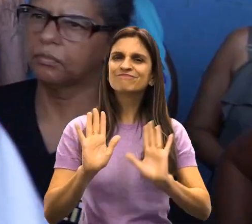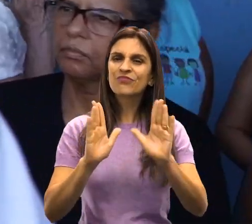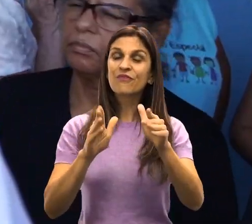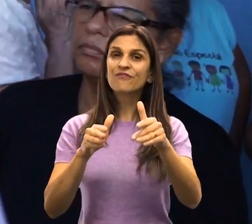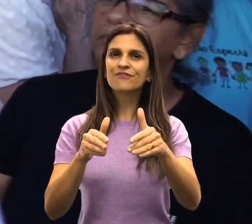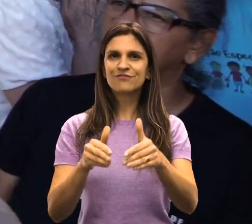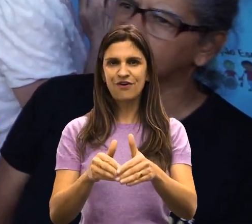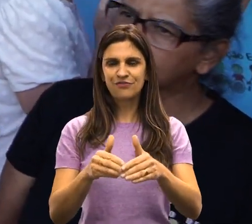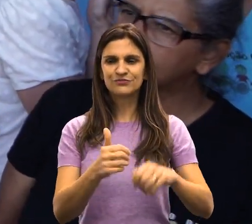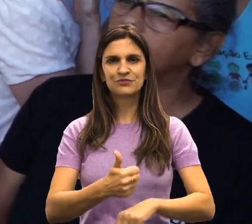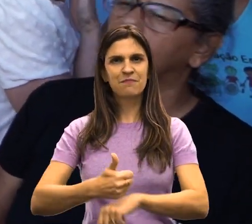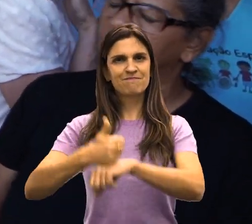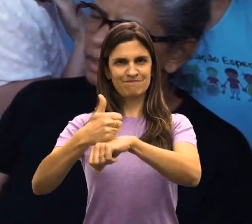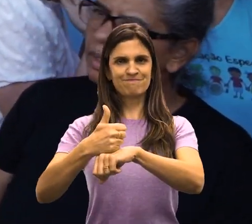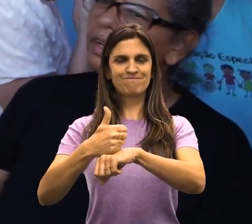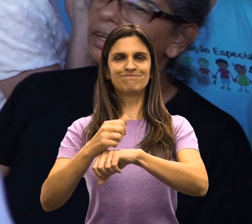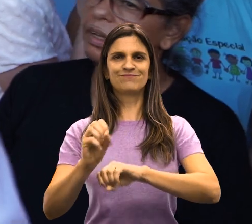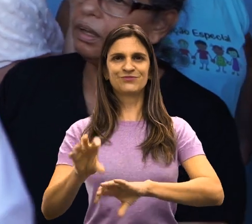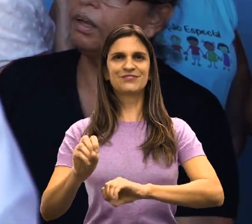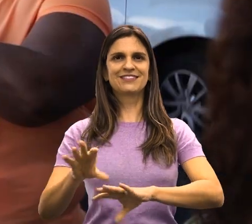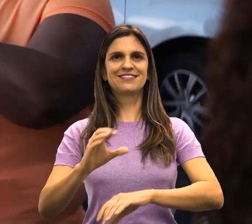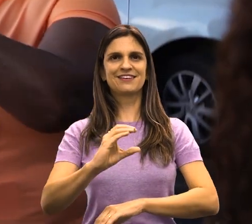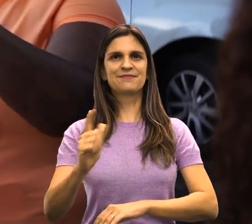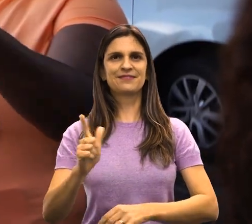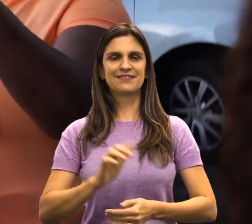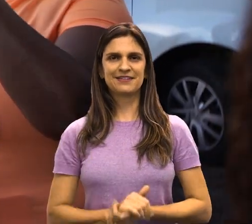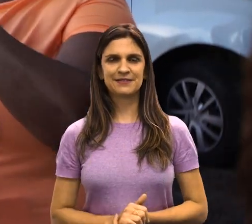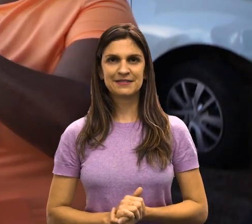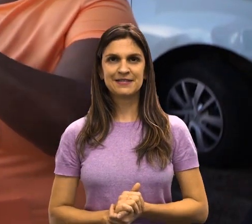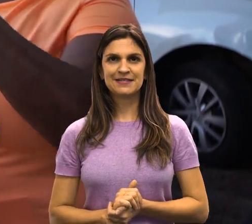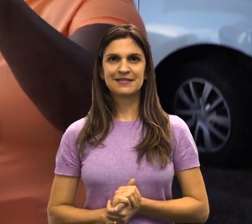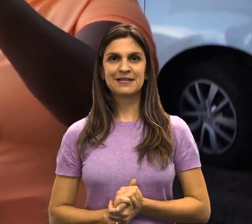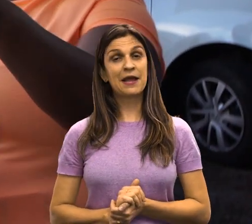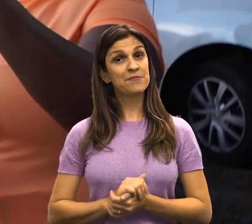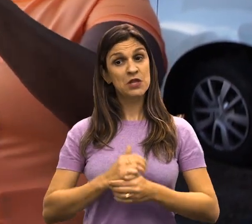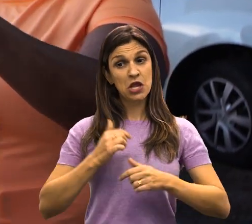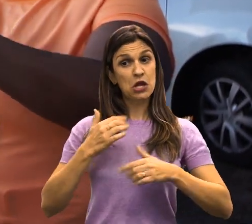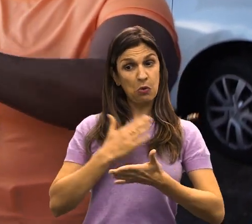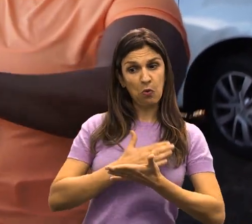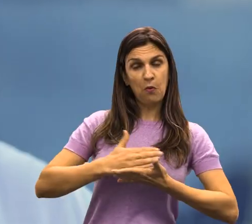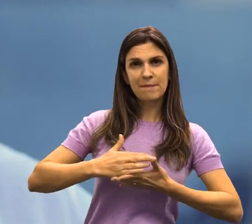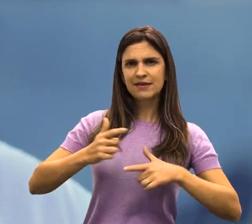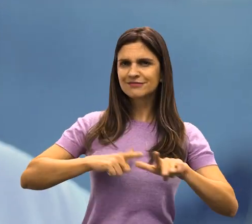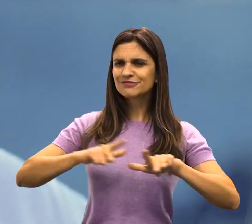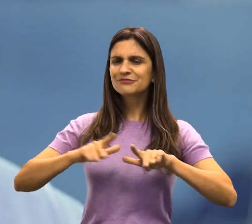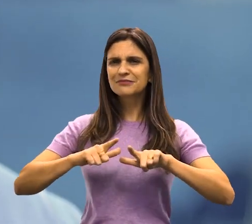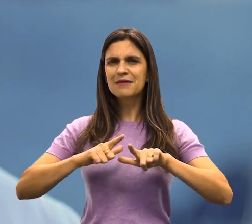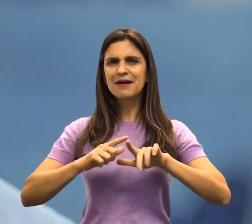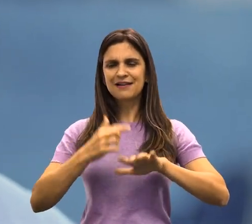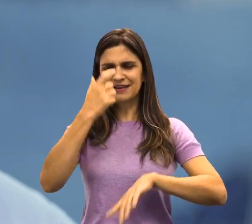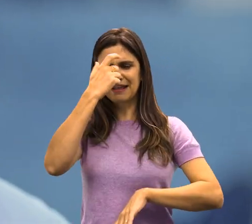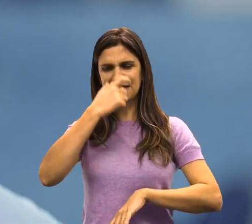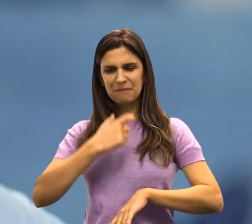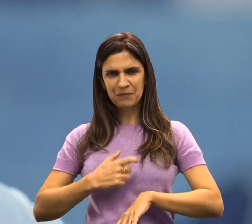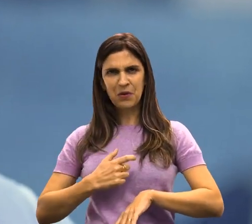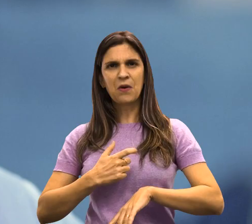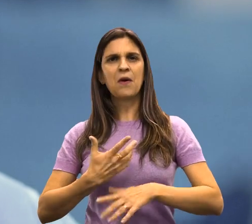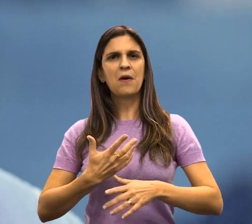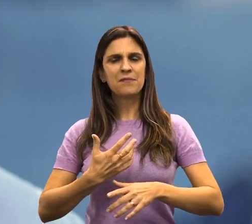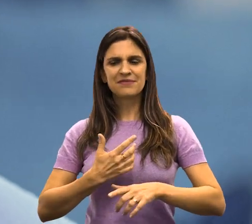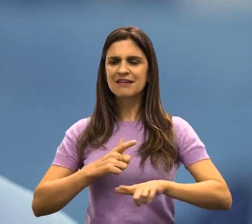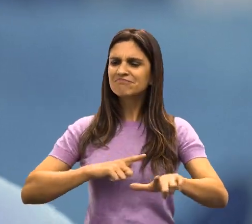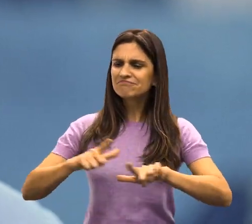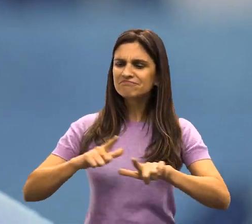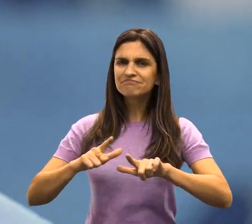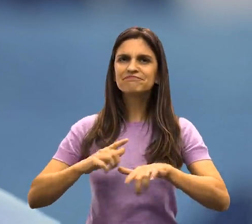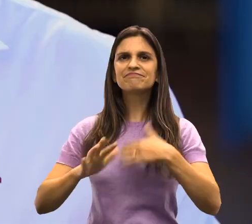Grande. O cuidado do vereador com a educação vem de sua base como professor. Eu sou professor de carreira, sou professor